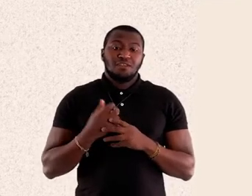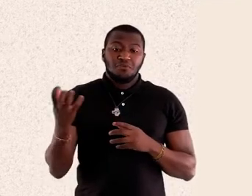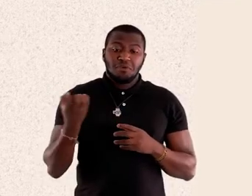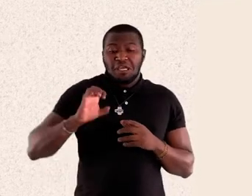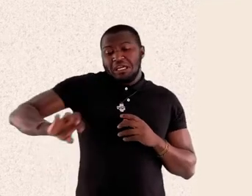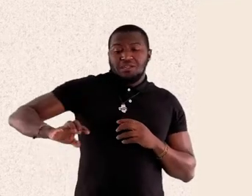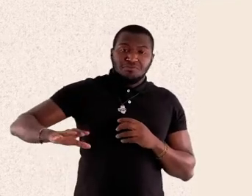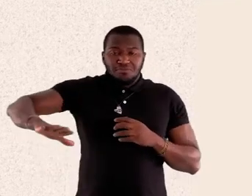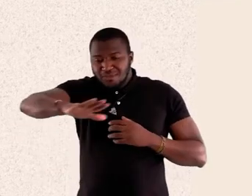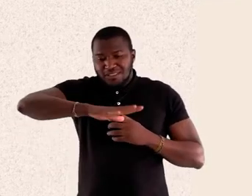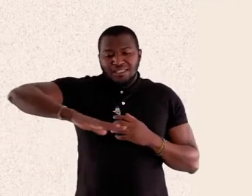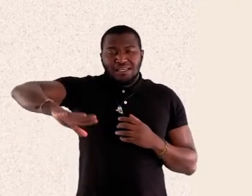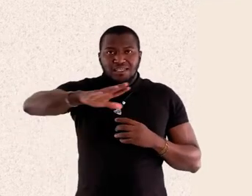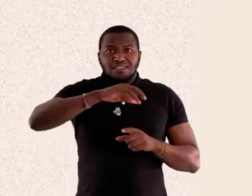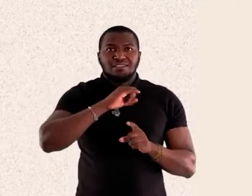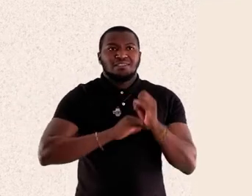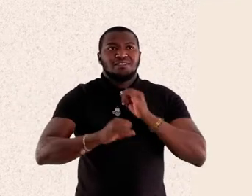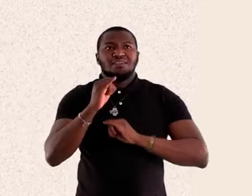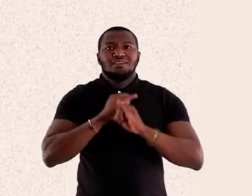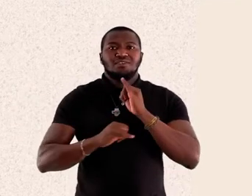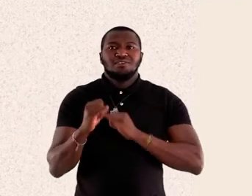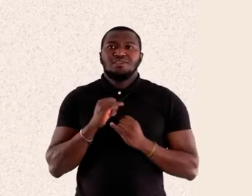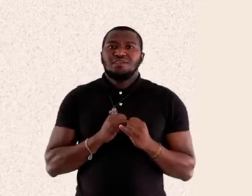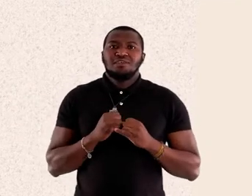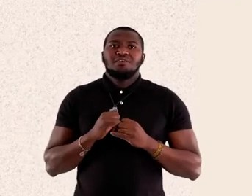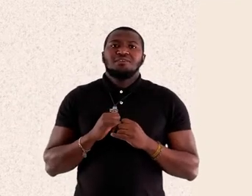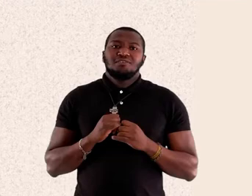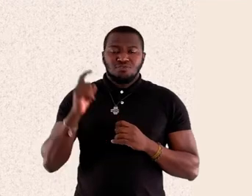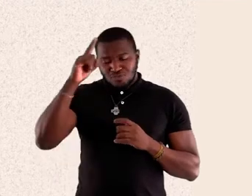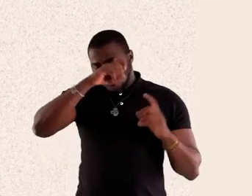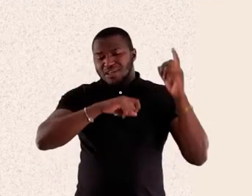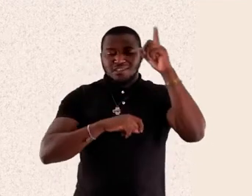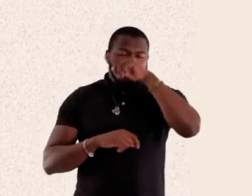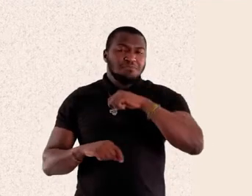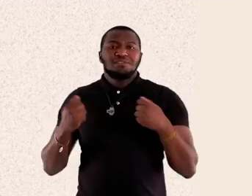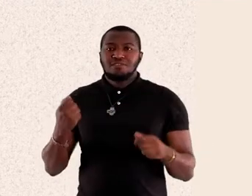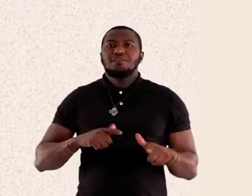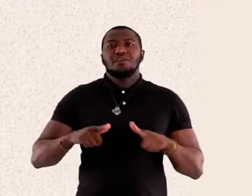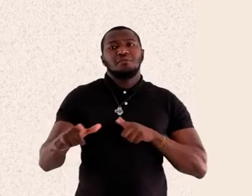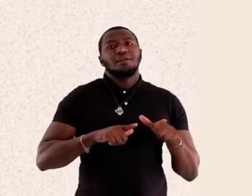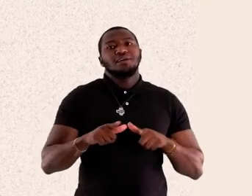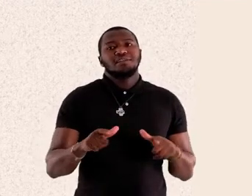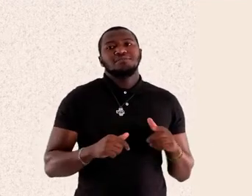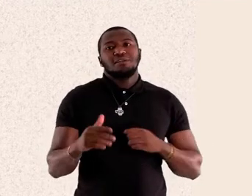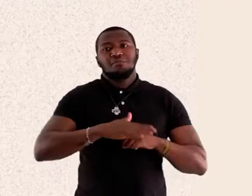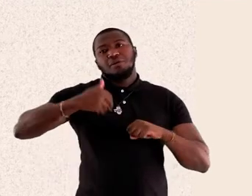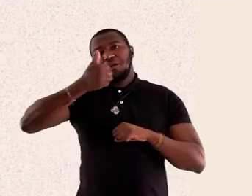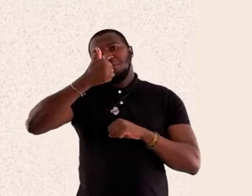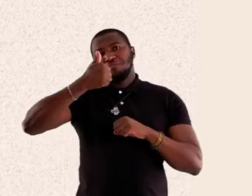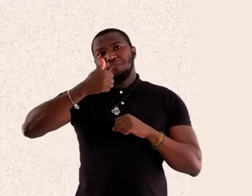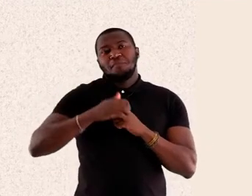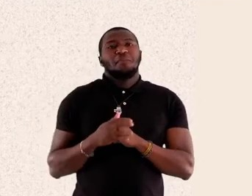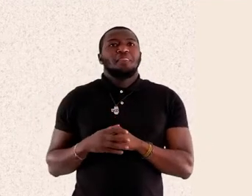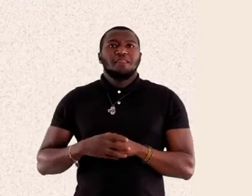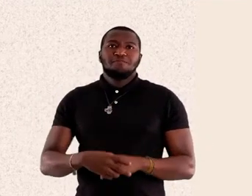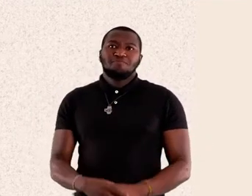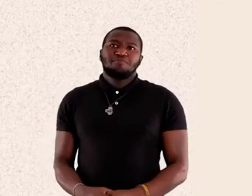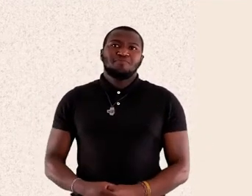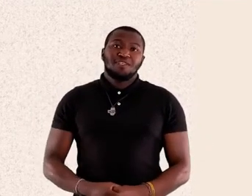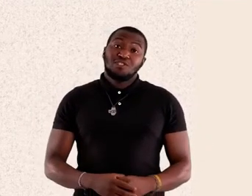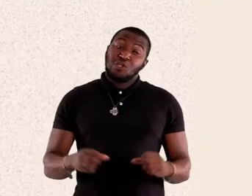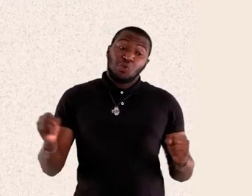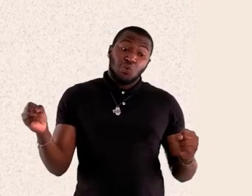então Olá tudo isso também são são elementos aí fatores que que vão compor a esse cenário